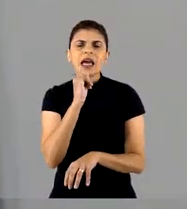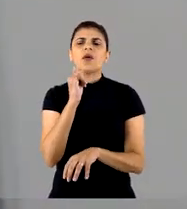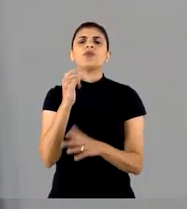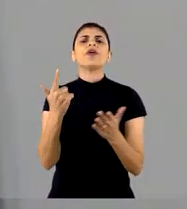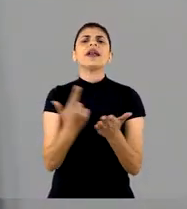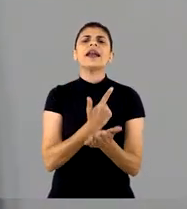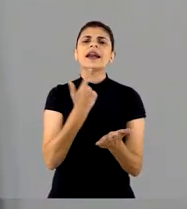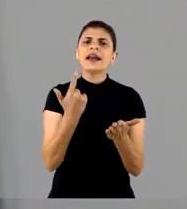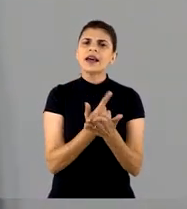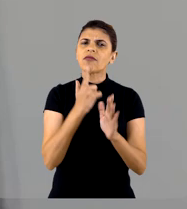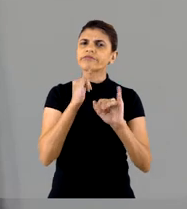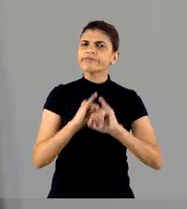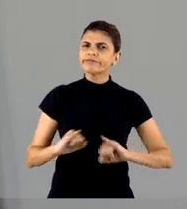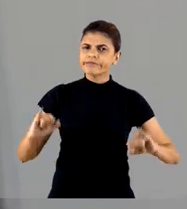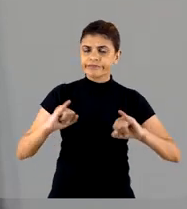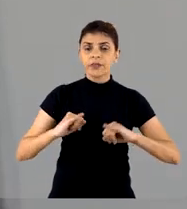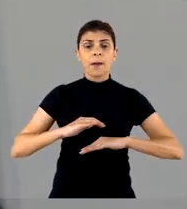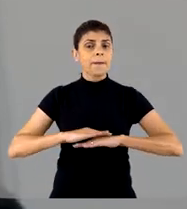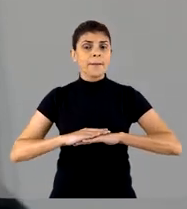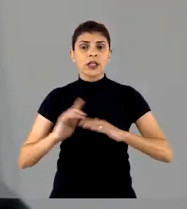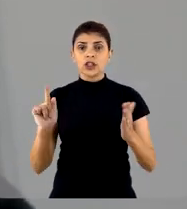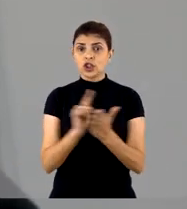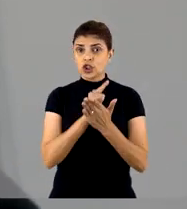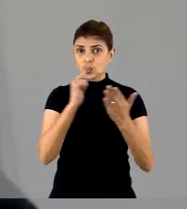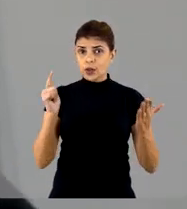é justamente um livro de uma